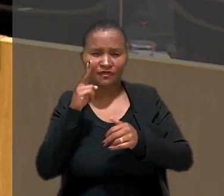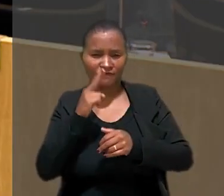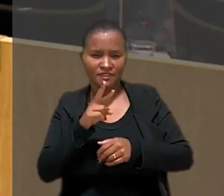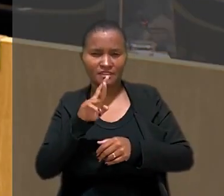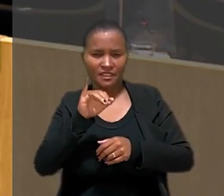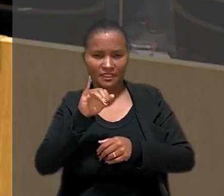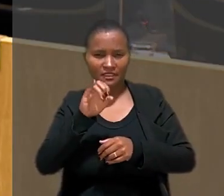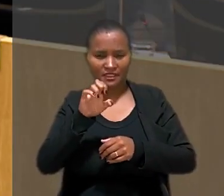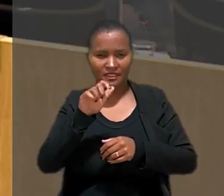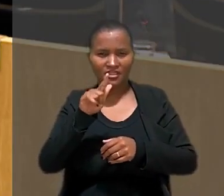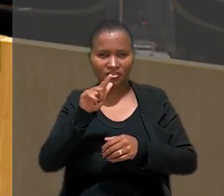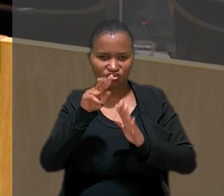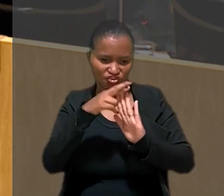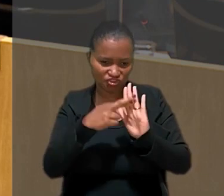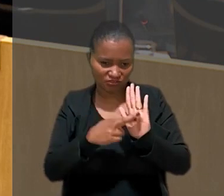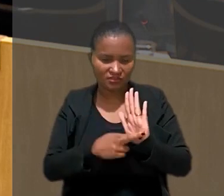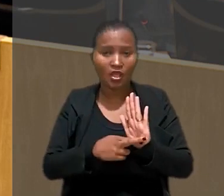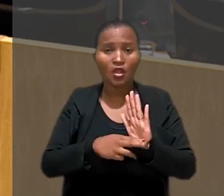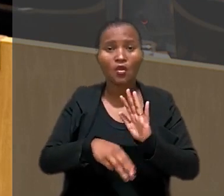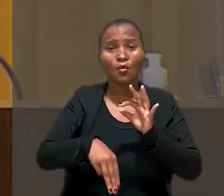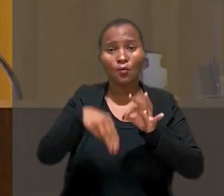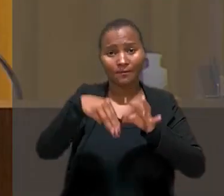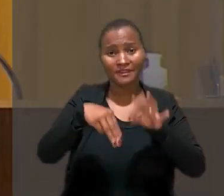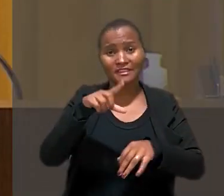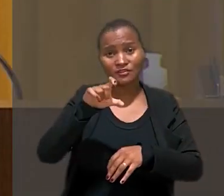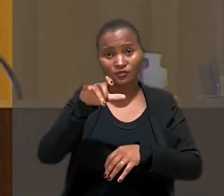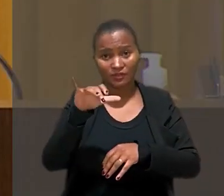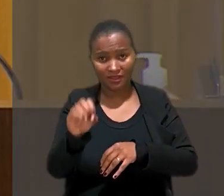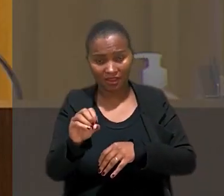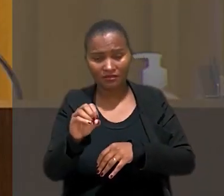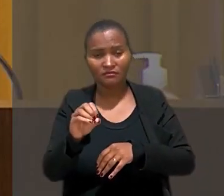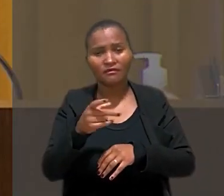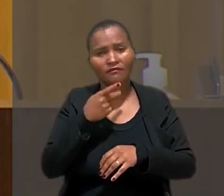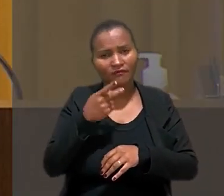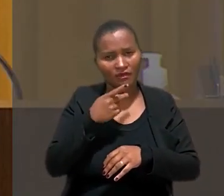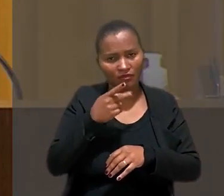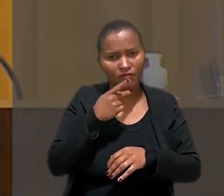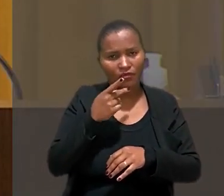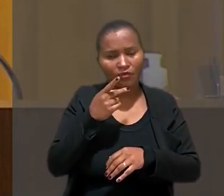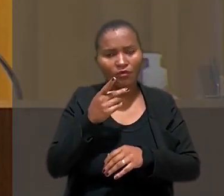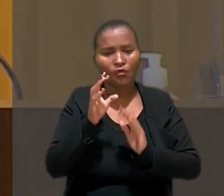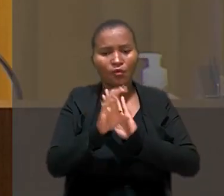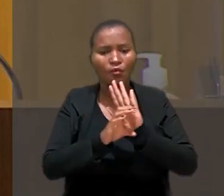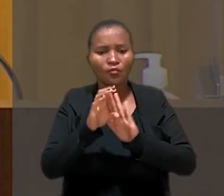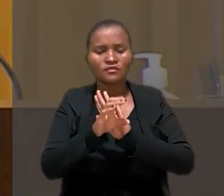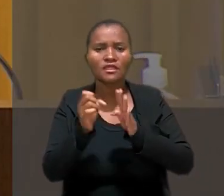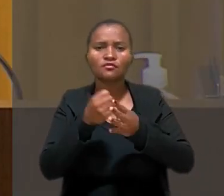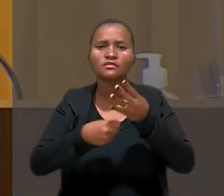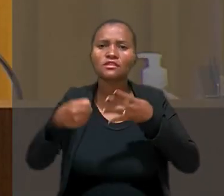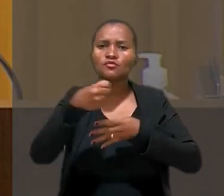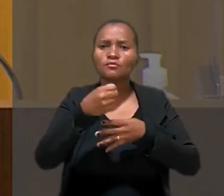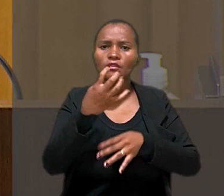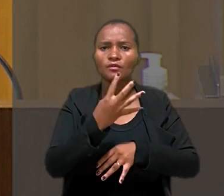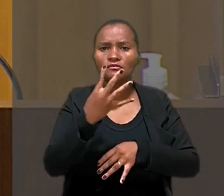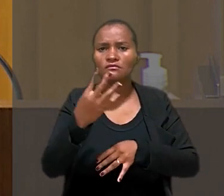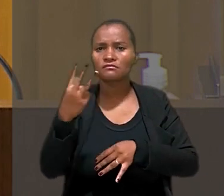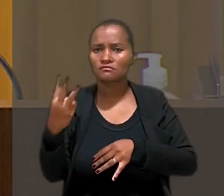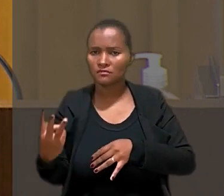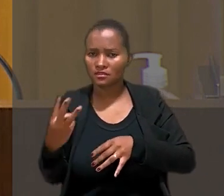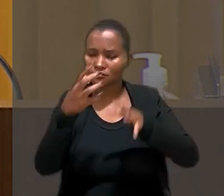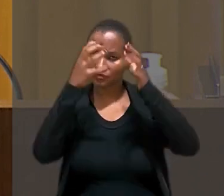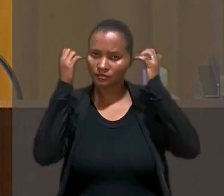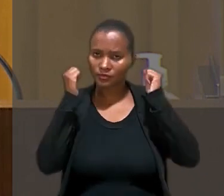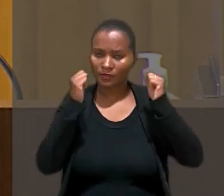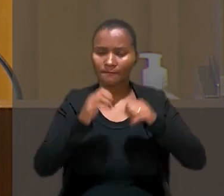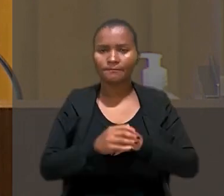vista regimental, o presidente do TST, ministro Lélio Bentes Corrêa, reforçou o conceito da súmula